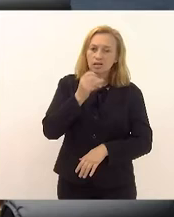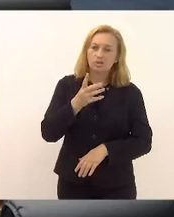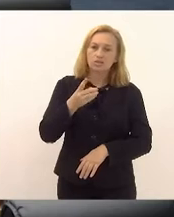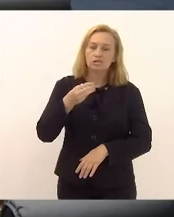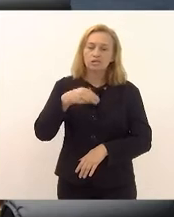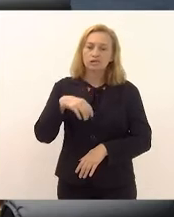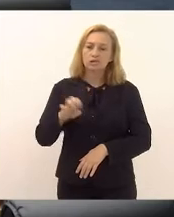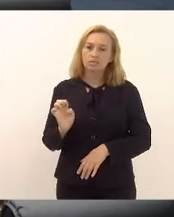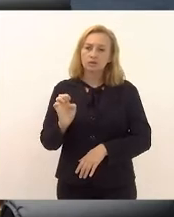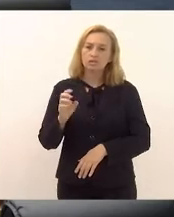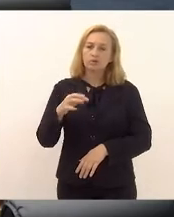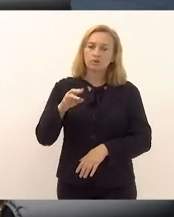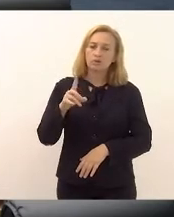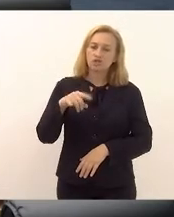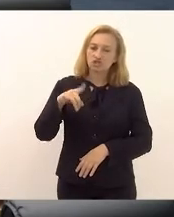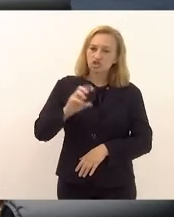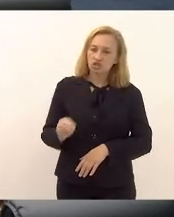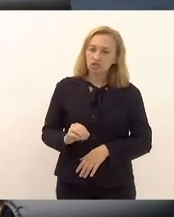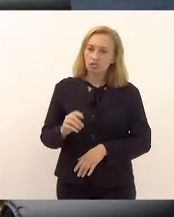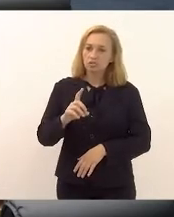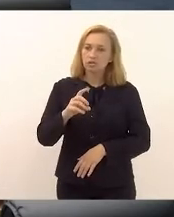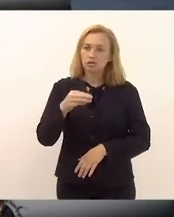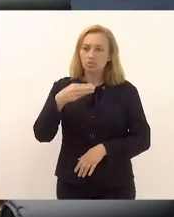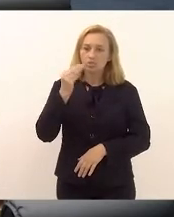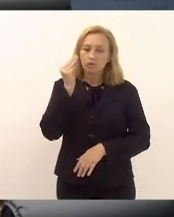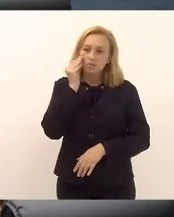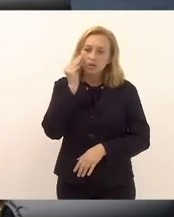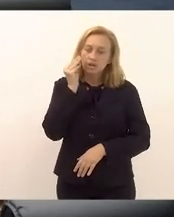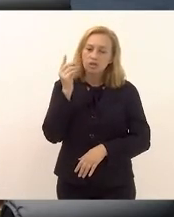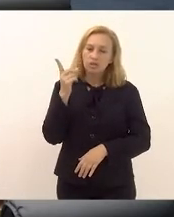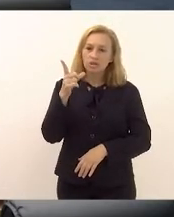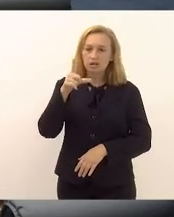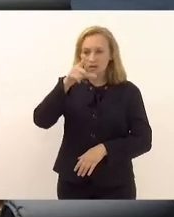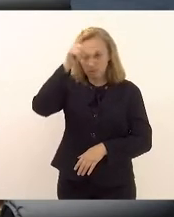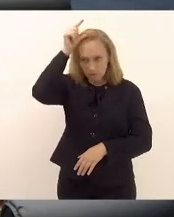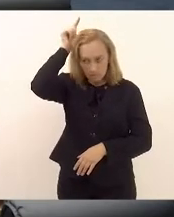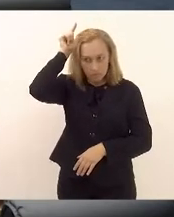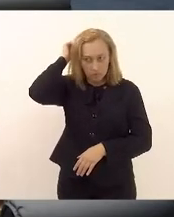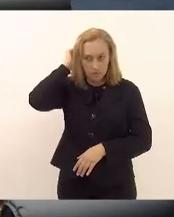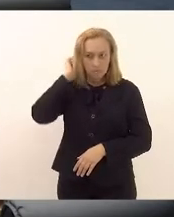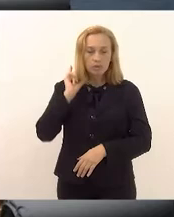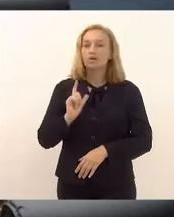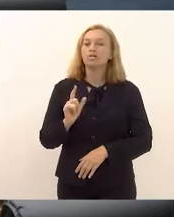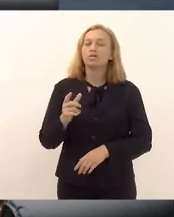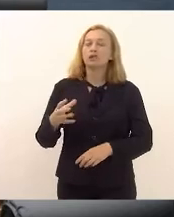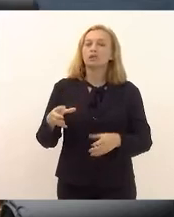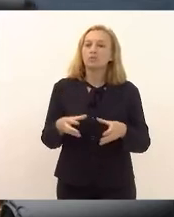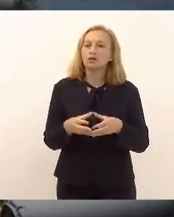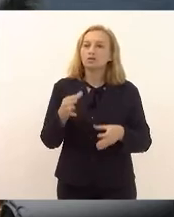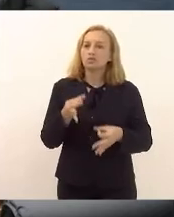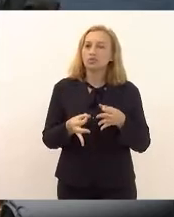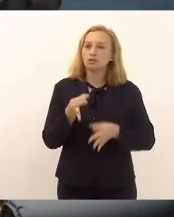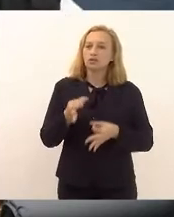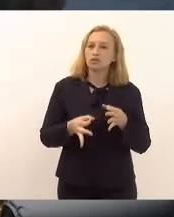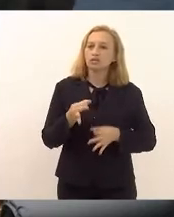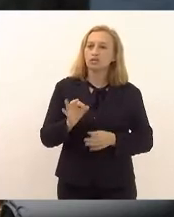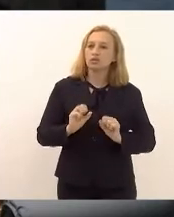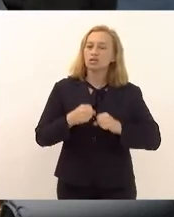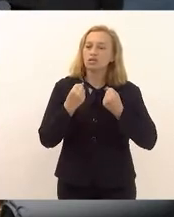Serafini, Marcelo Dino, Mônica Francisco e Luiz Paulo. Pendendo de pareceres das comissões de Constituição e Justiça, Defesa do Meio